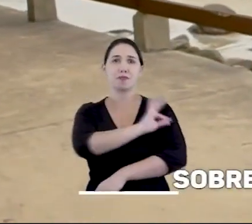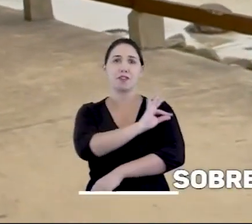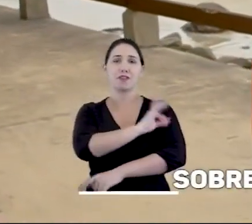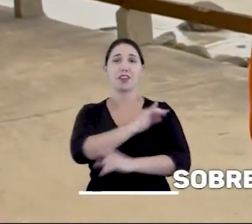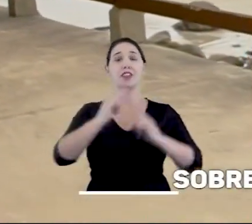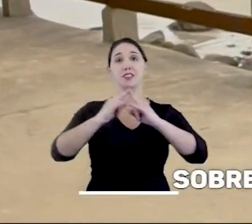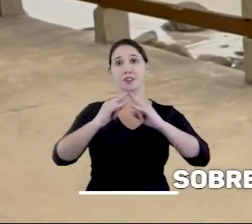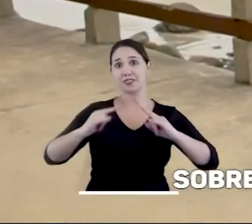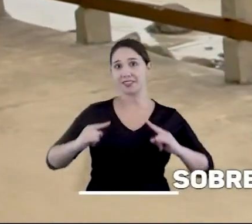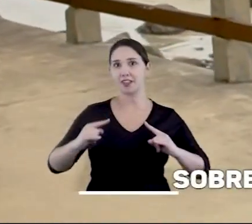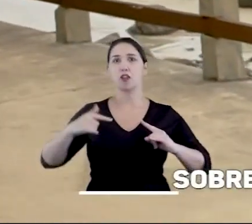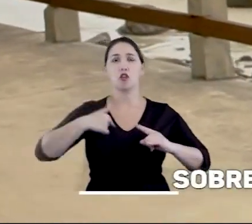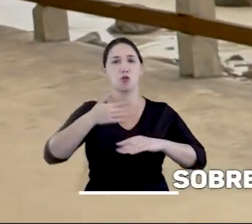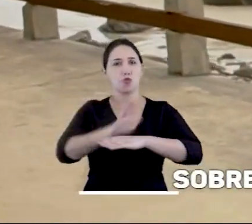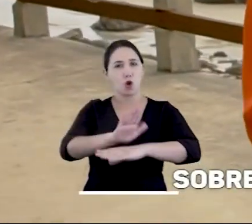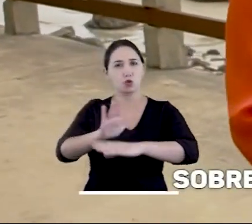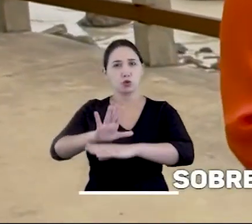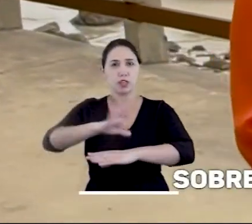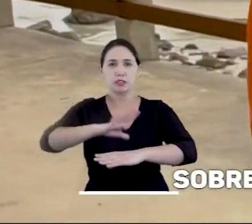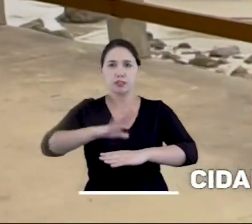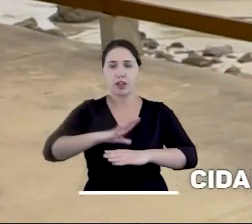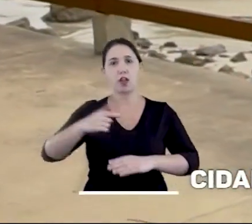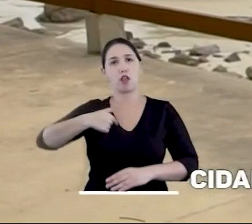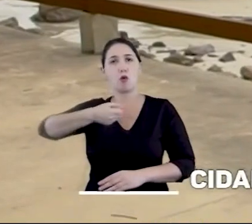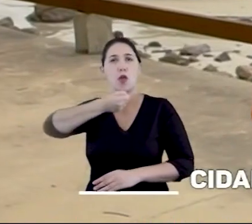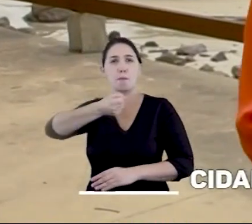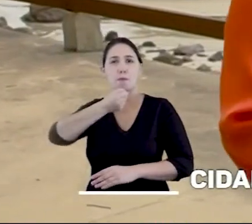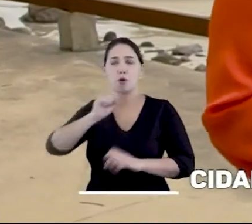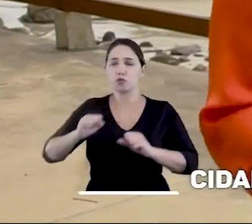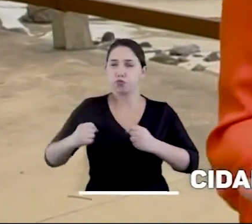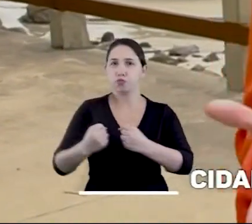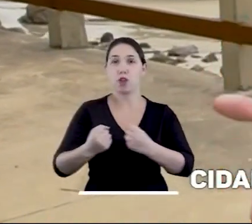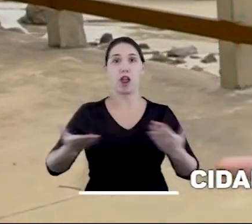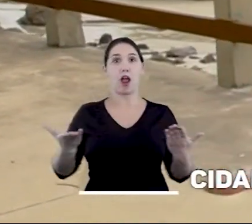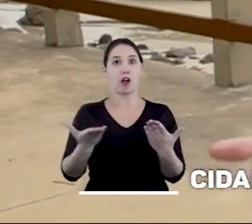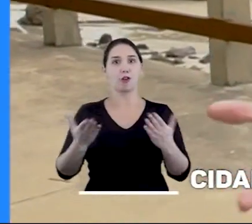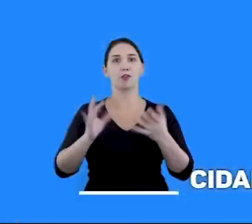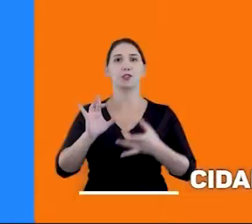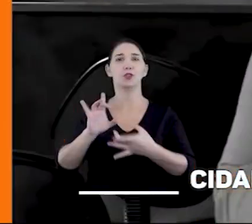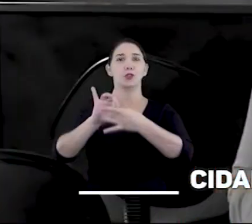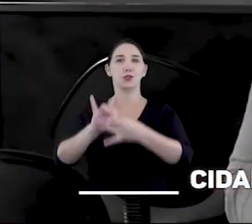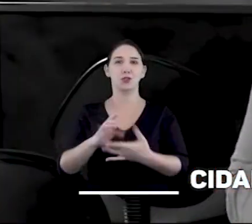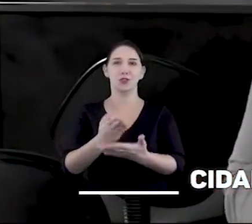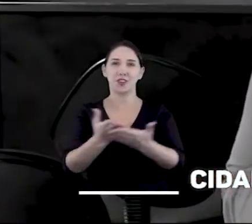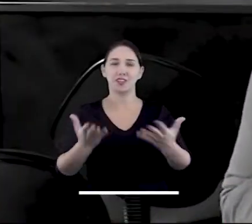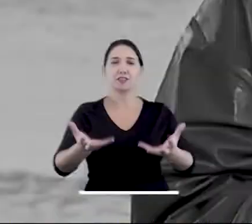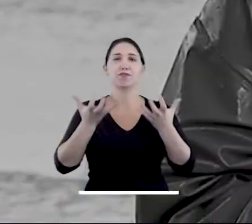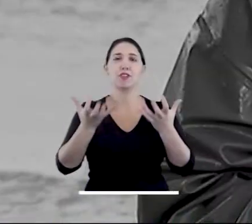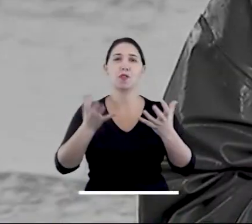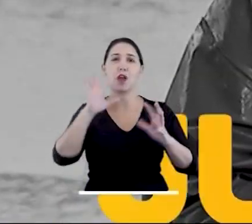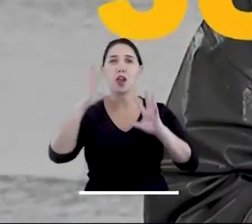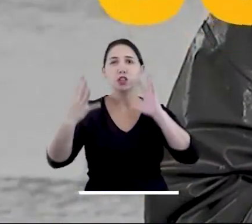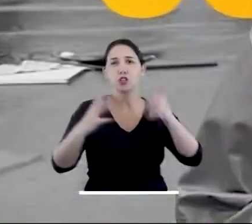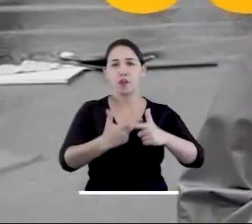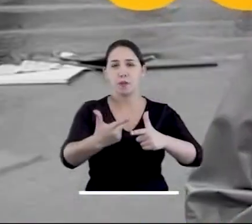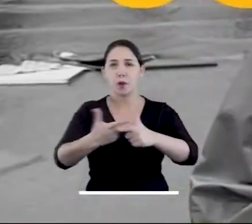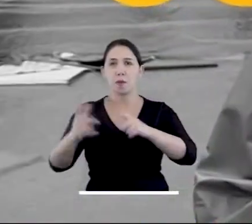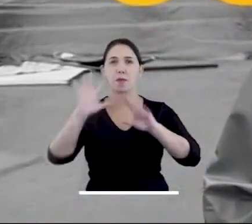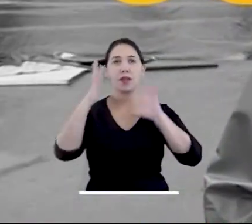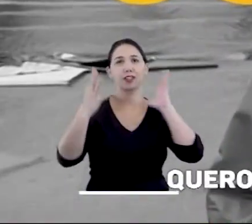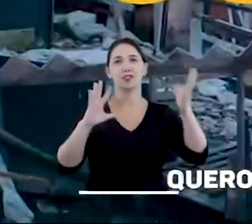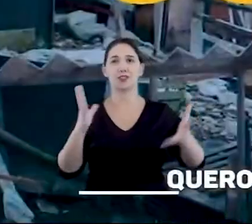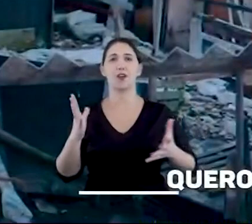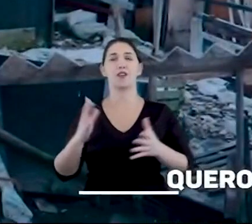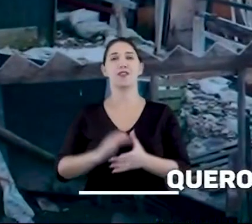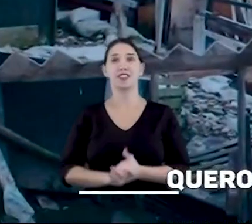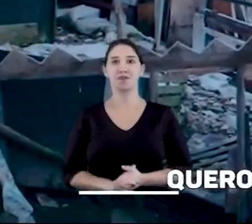a Solange, que quer ser prefeita de São Vicente. Cidade que ajudei a defender quando era repórter. Agora, junto com